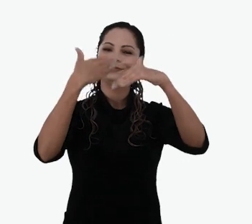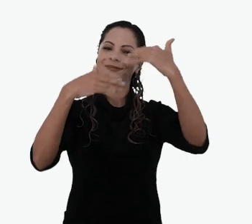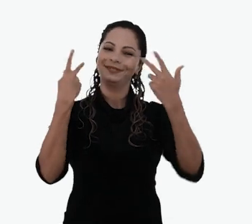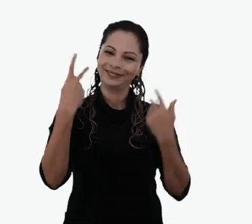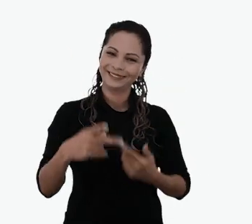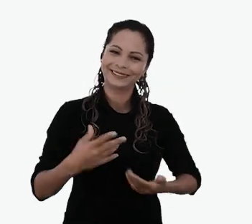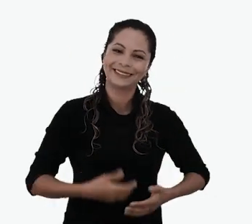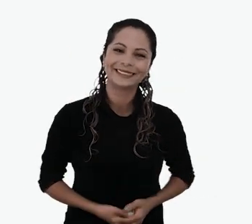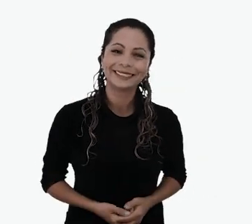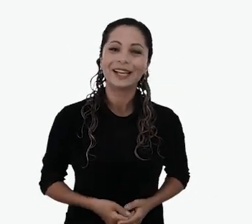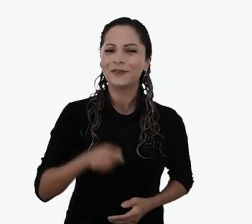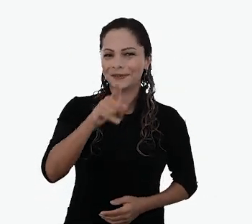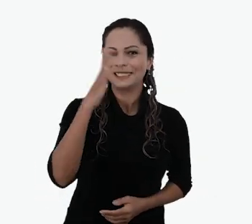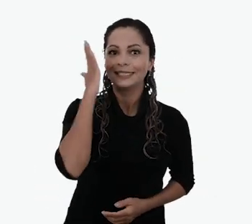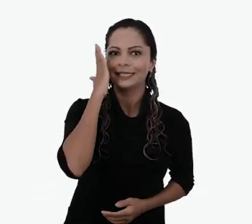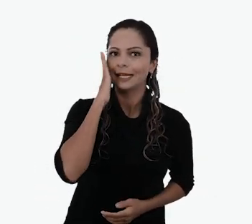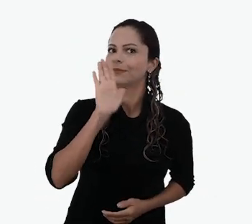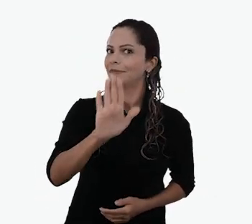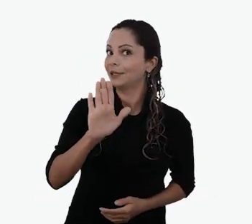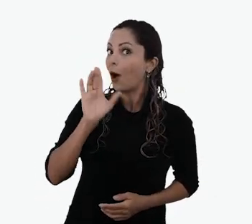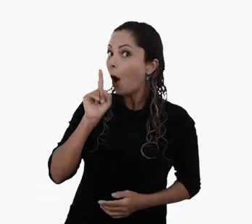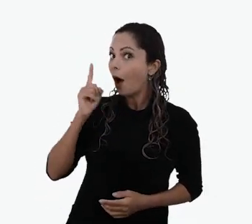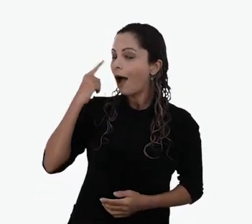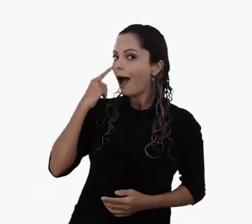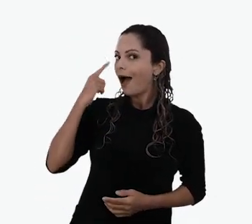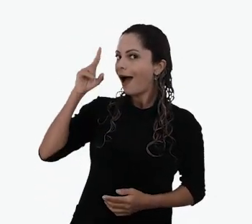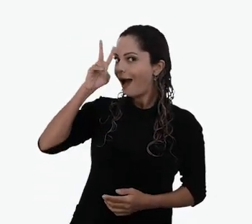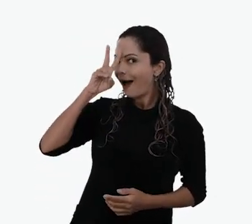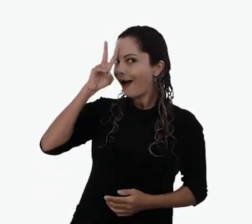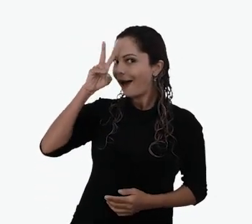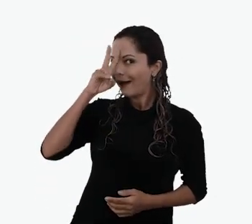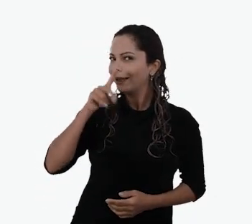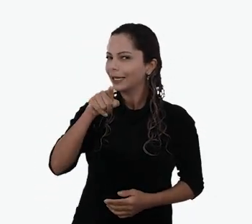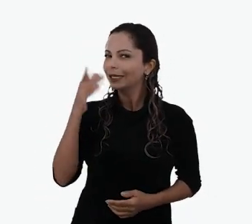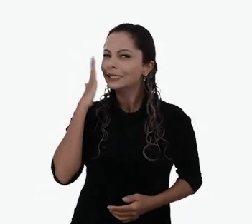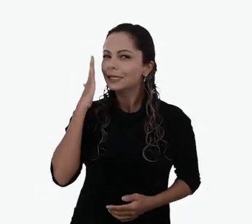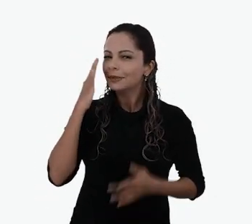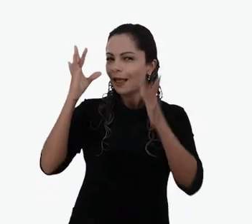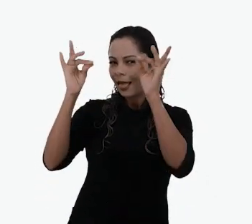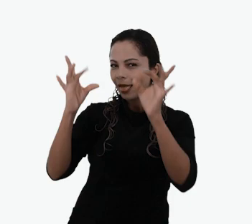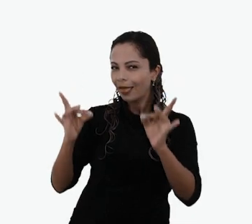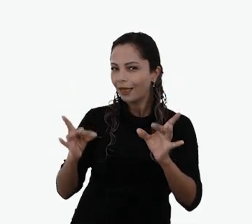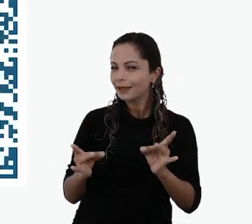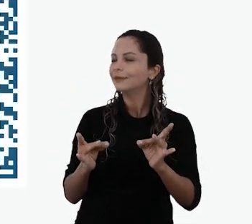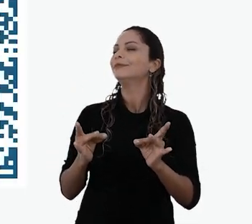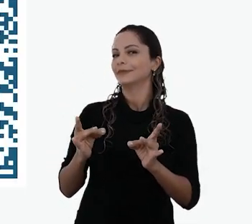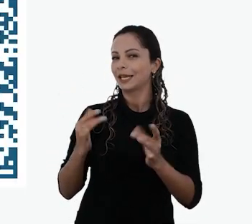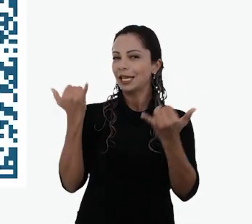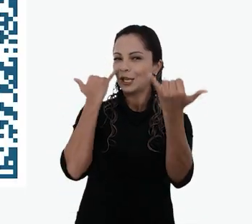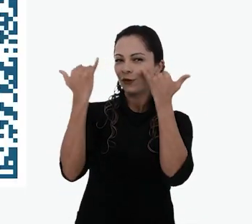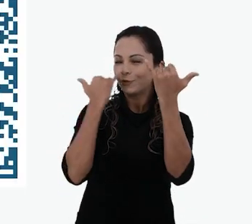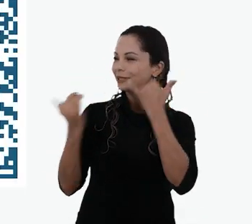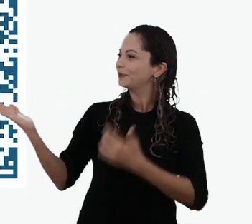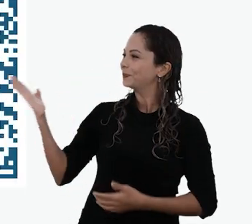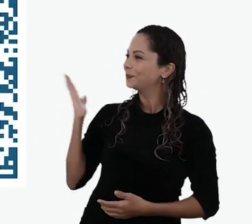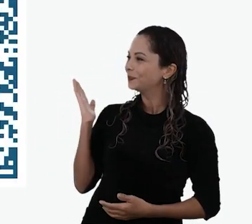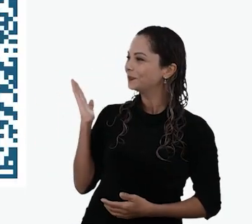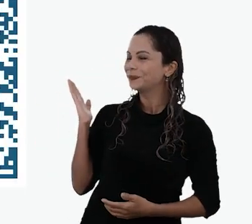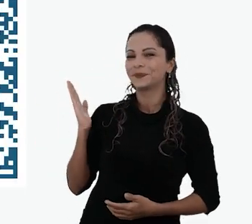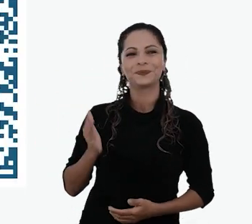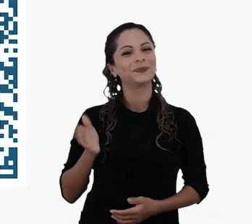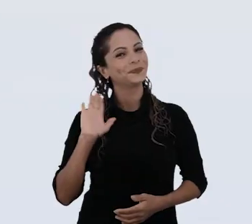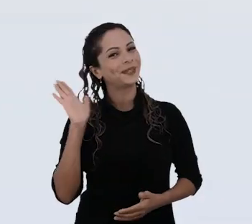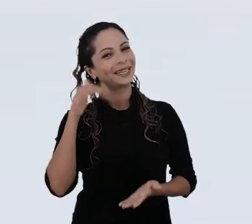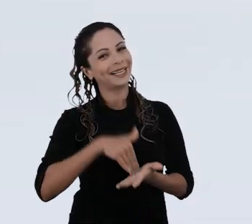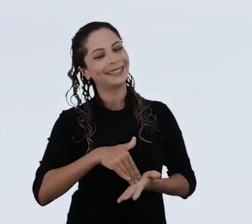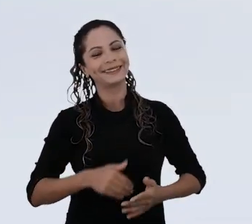E você já sabe, mas não custa lembrar. Quer saber mais sobre a AGU e o mundo jurídico? Hashtag AGU Explica. Até a próxima!